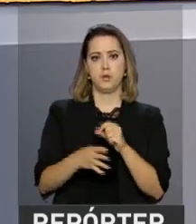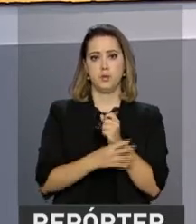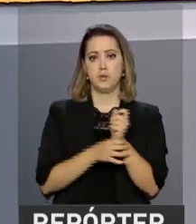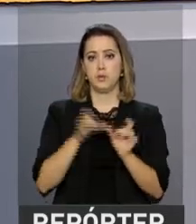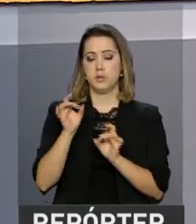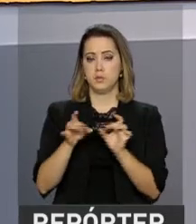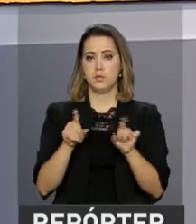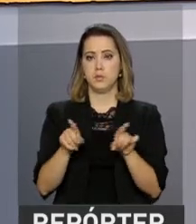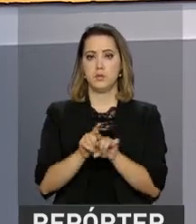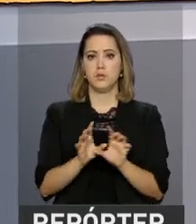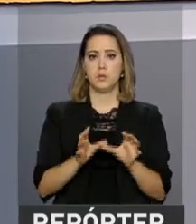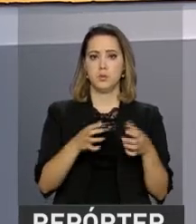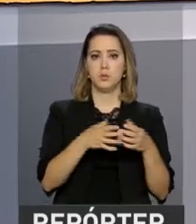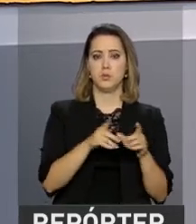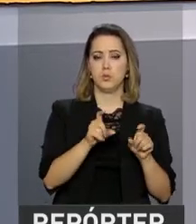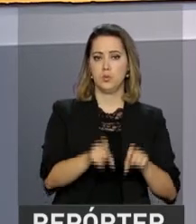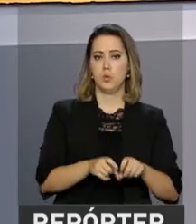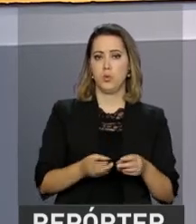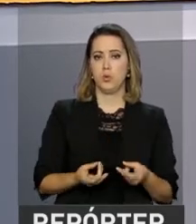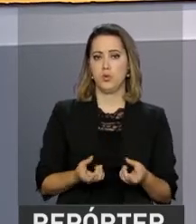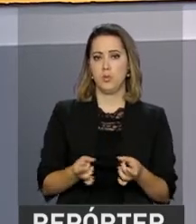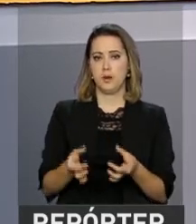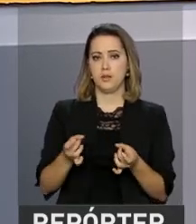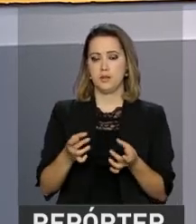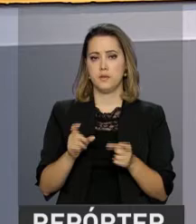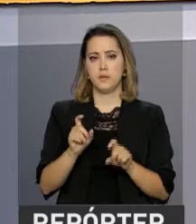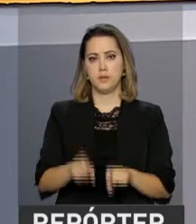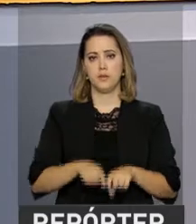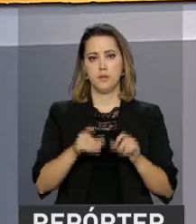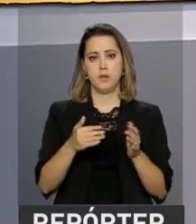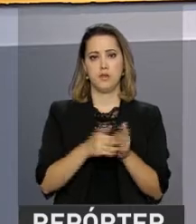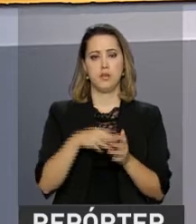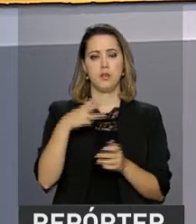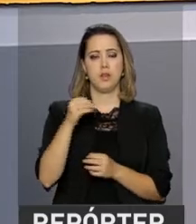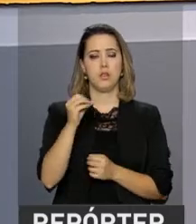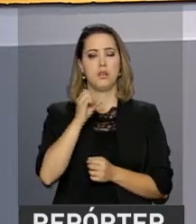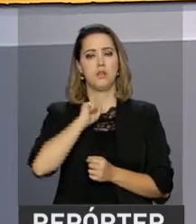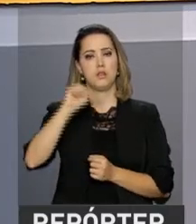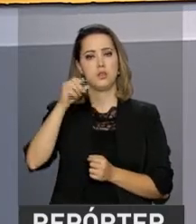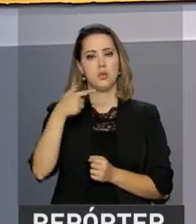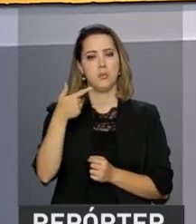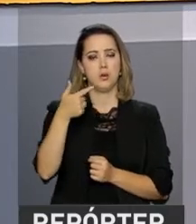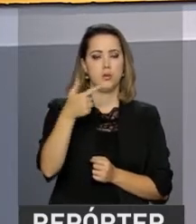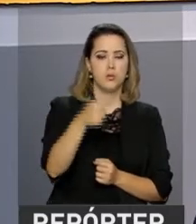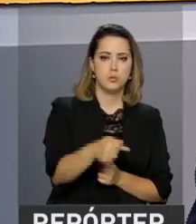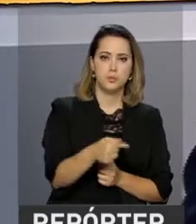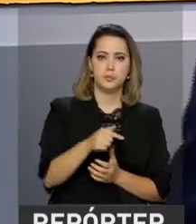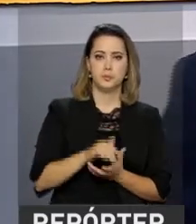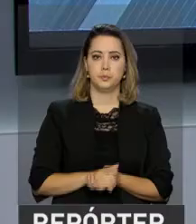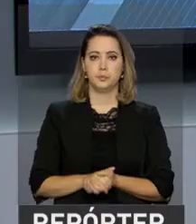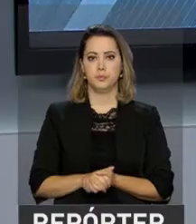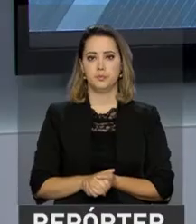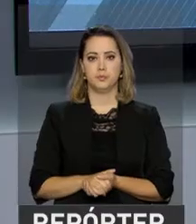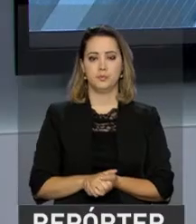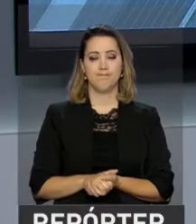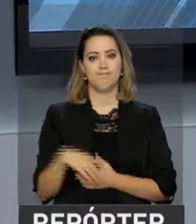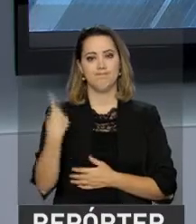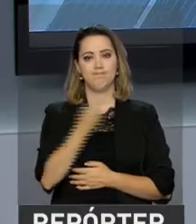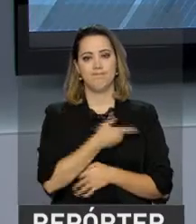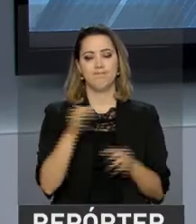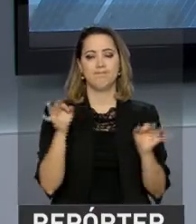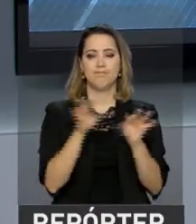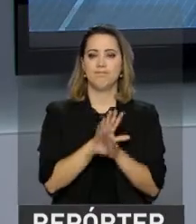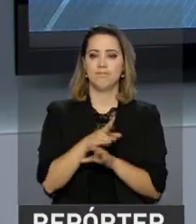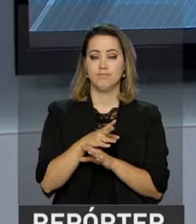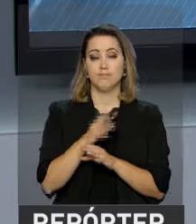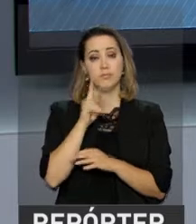e da parte sobre a produção rural vencidas até 30 de abril de 2017 o repórter